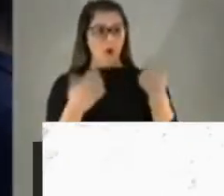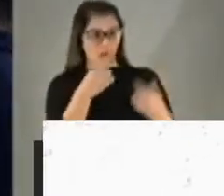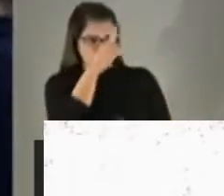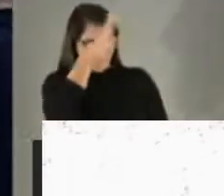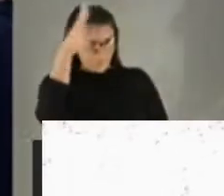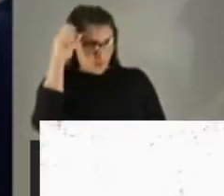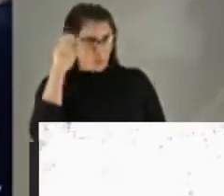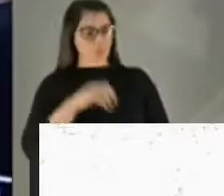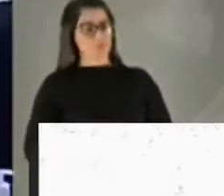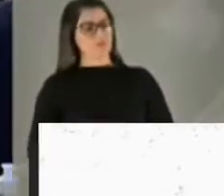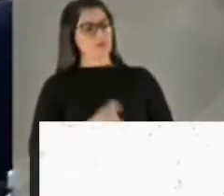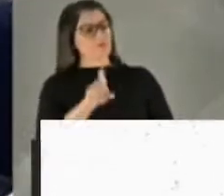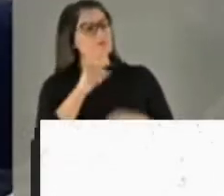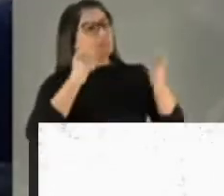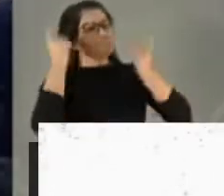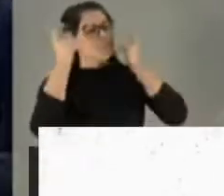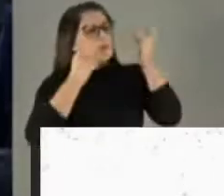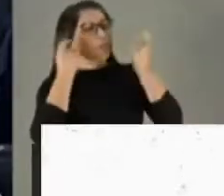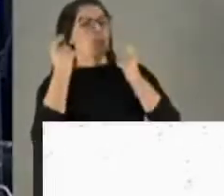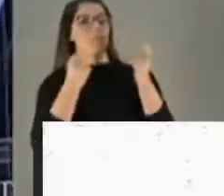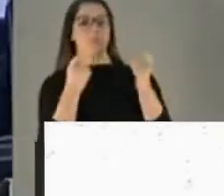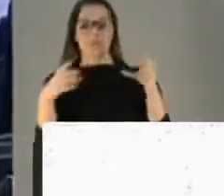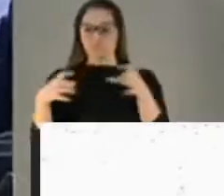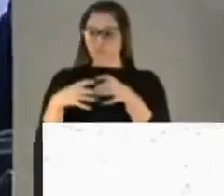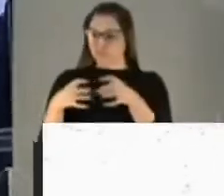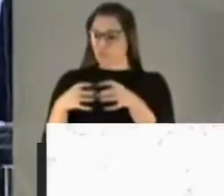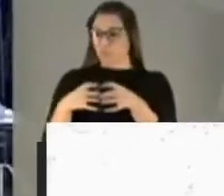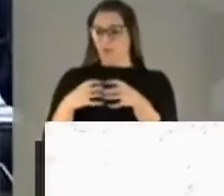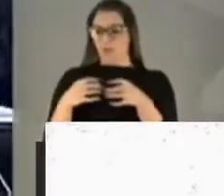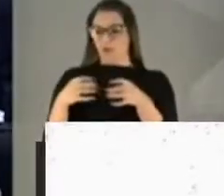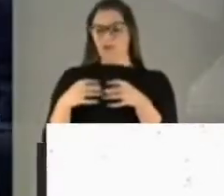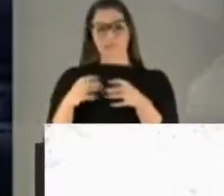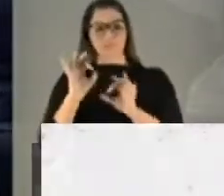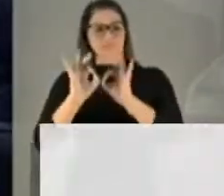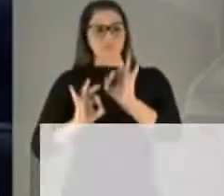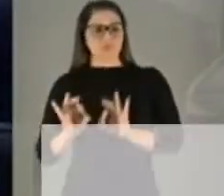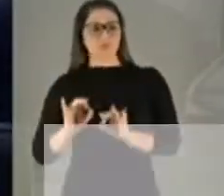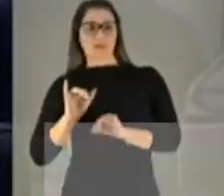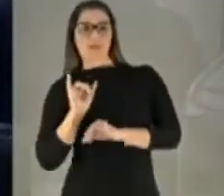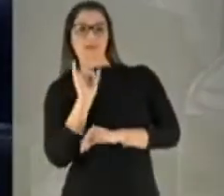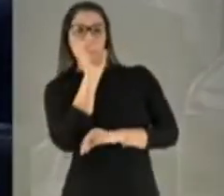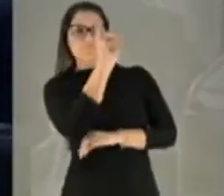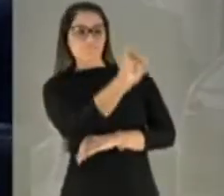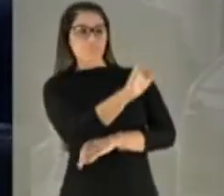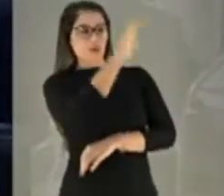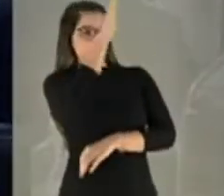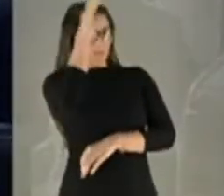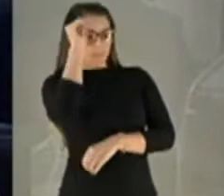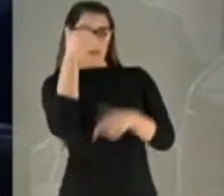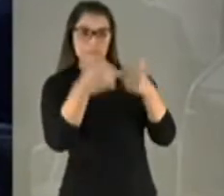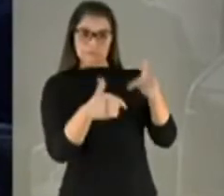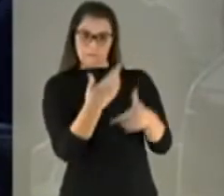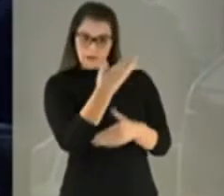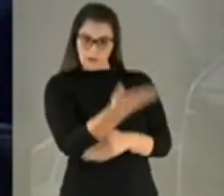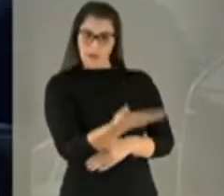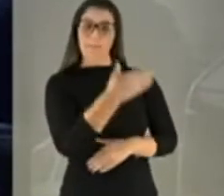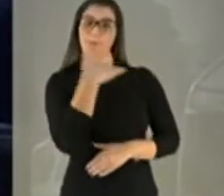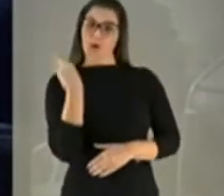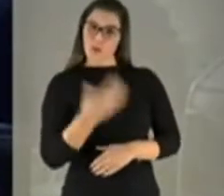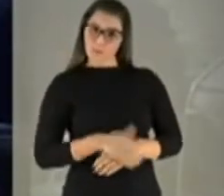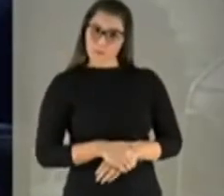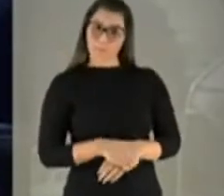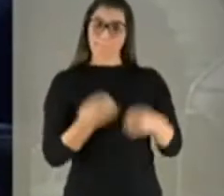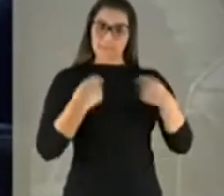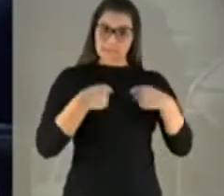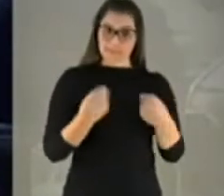a senhora se preocupou de juntar um time encher um avião e botar a gente para atender as pessoas que estavam lá em